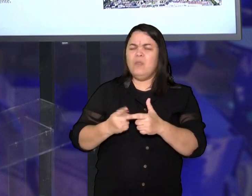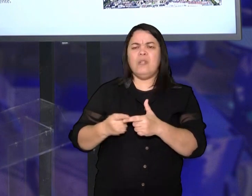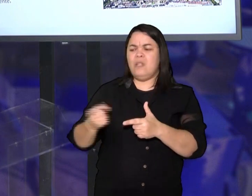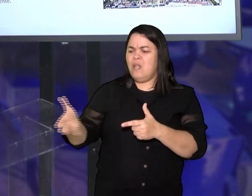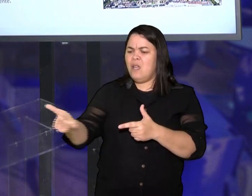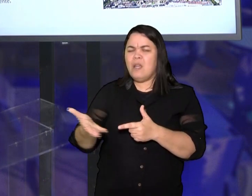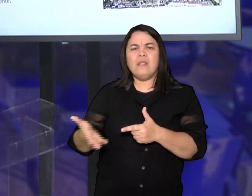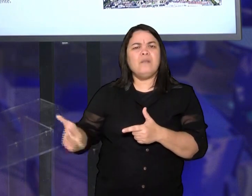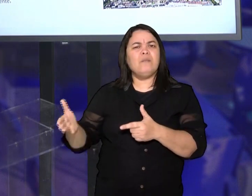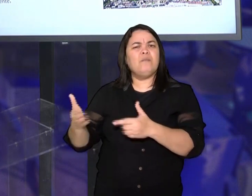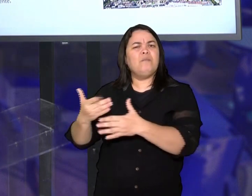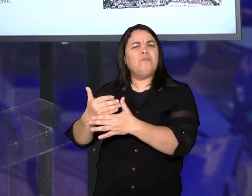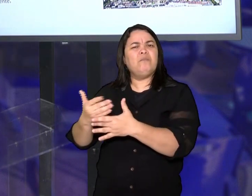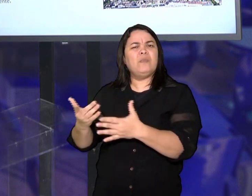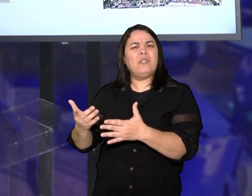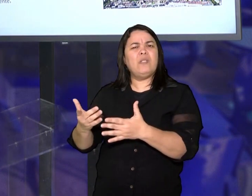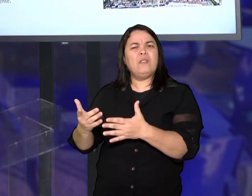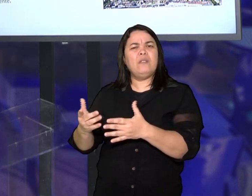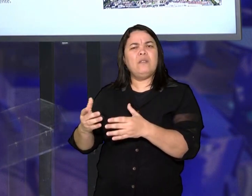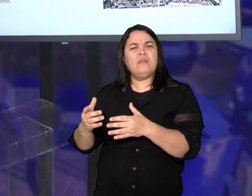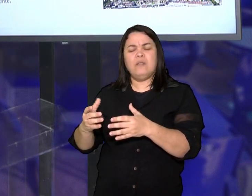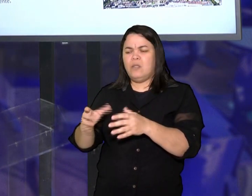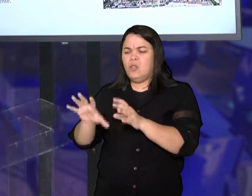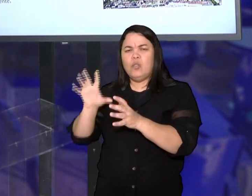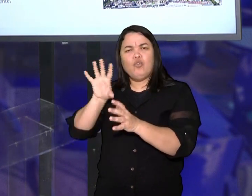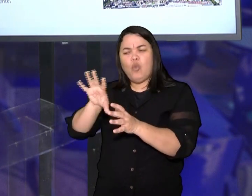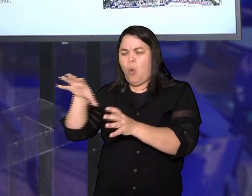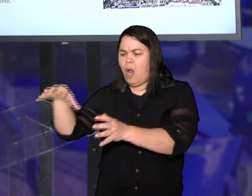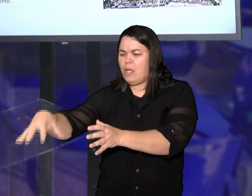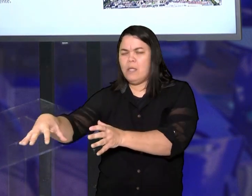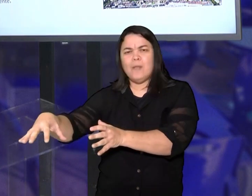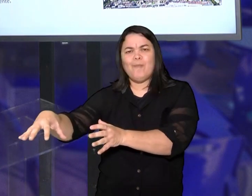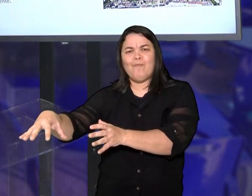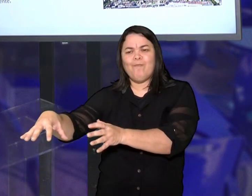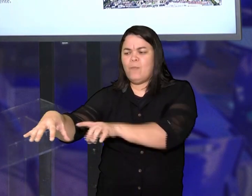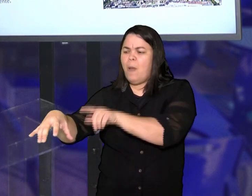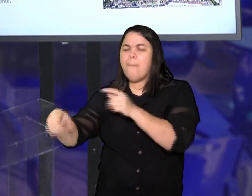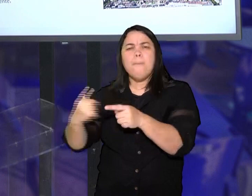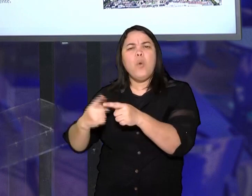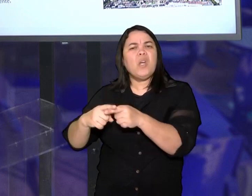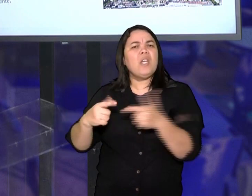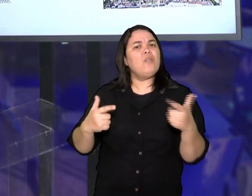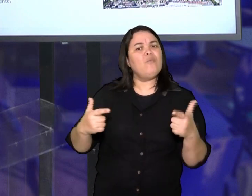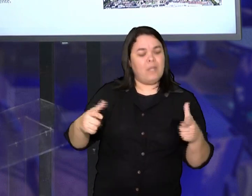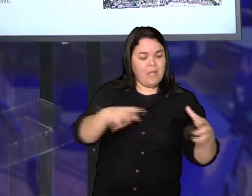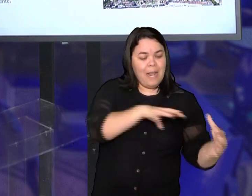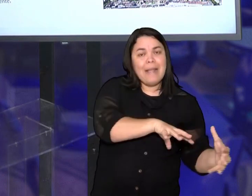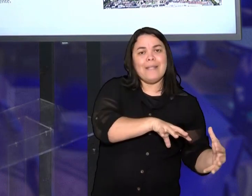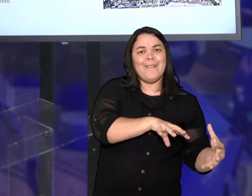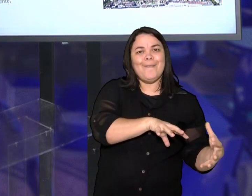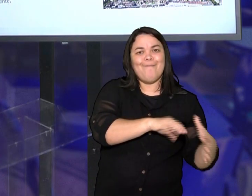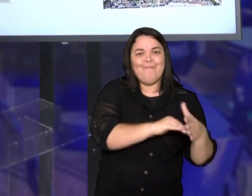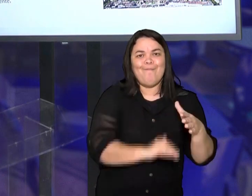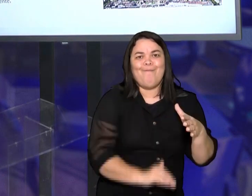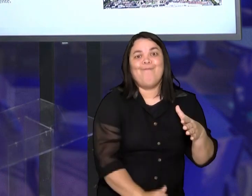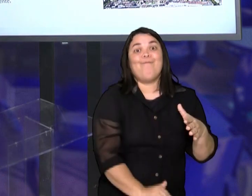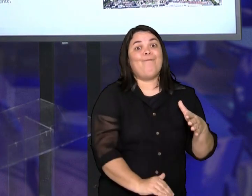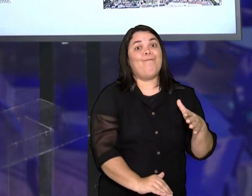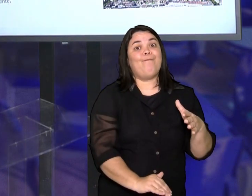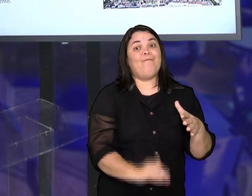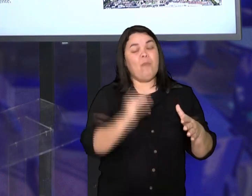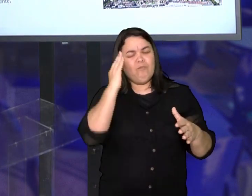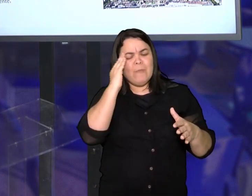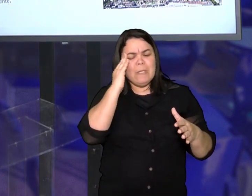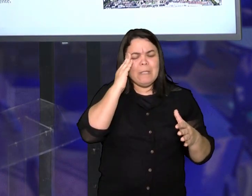né, especificamente em grande número no mundo subdesenvolvido. É isso que nós vamos começar a estudar a partir de agora, né?